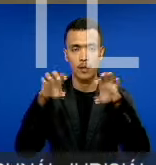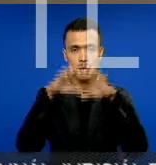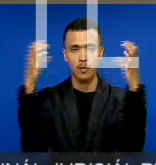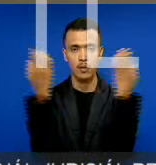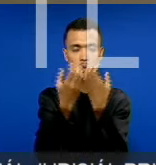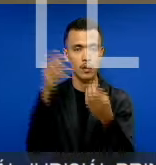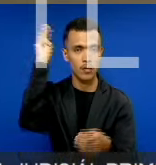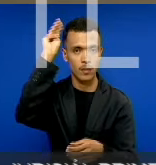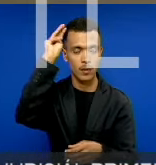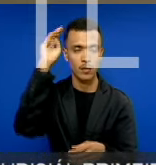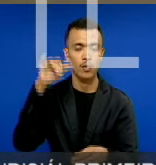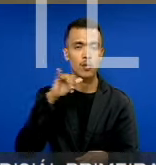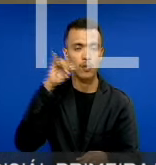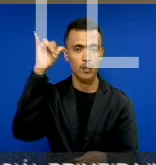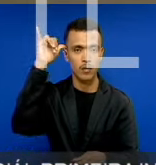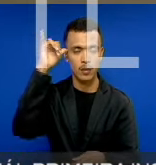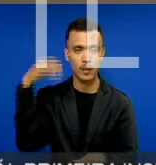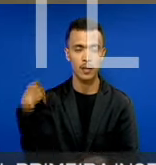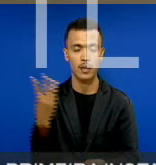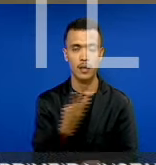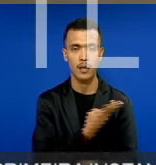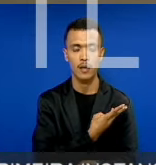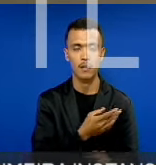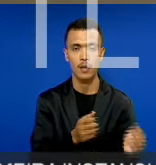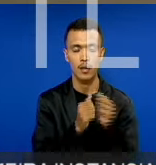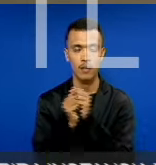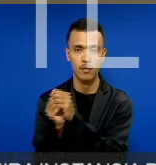que a mim submeto a na Bahia Mekai,